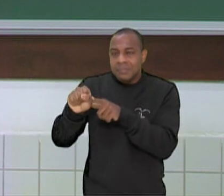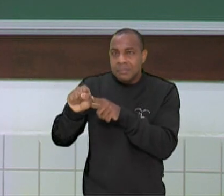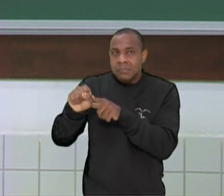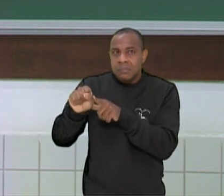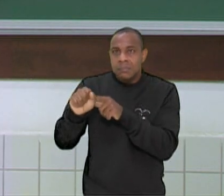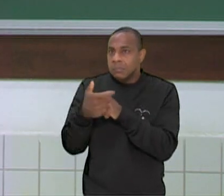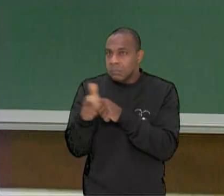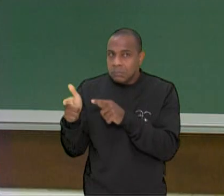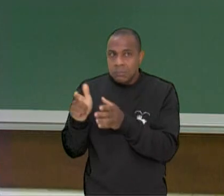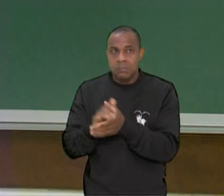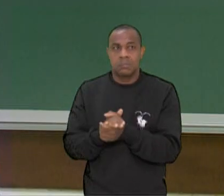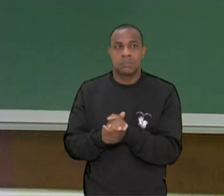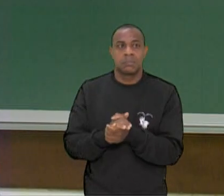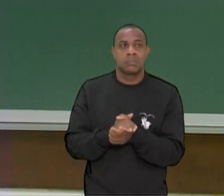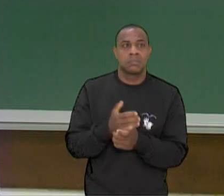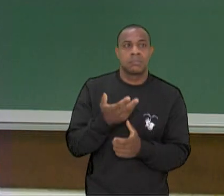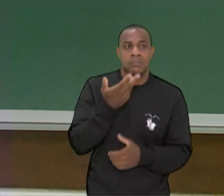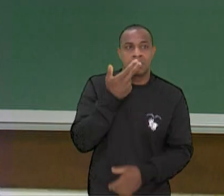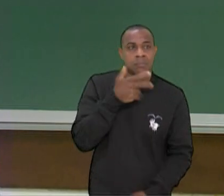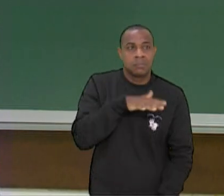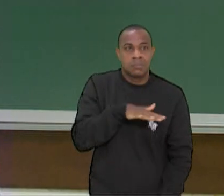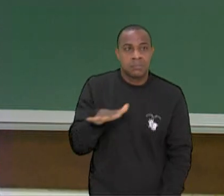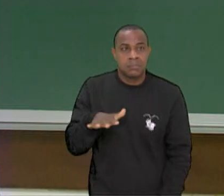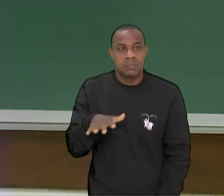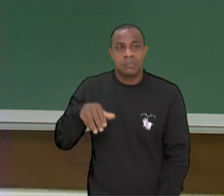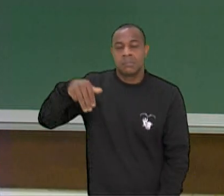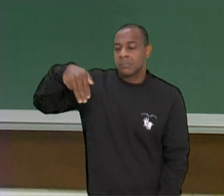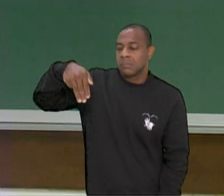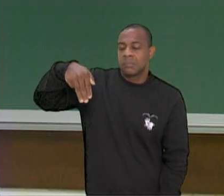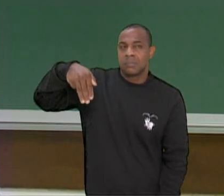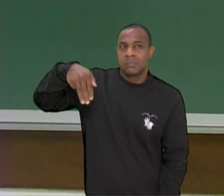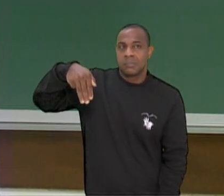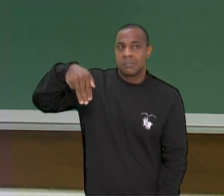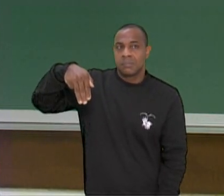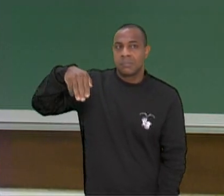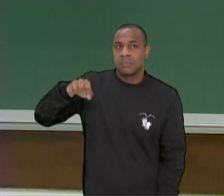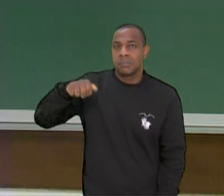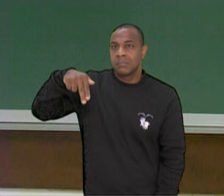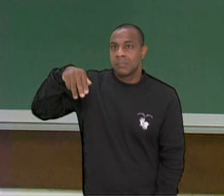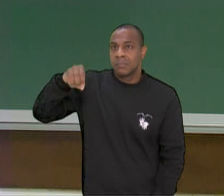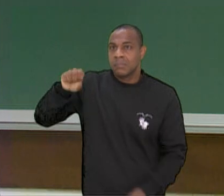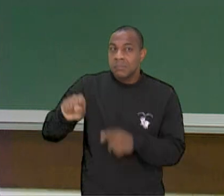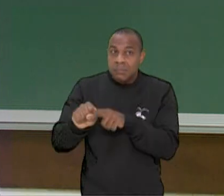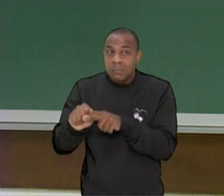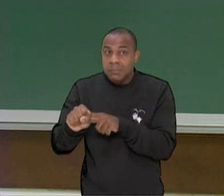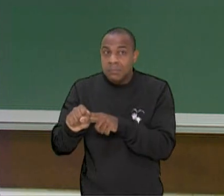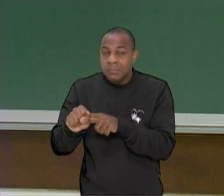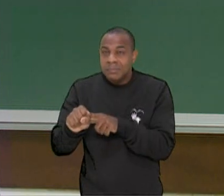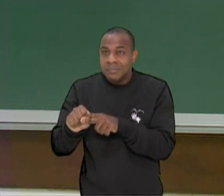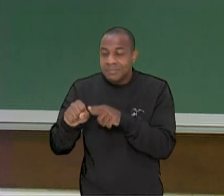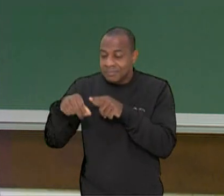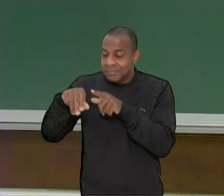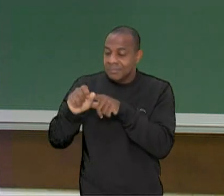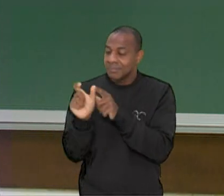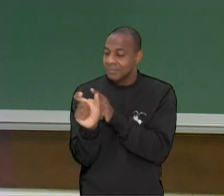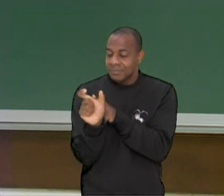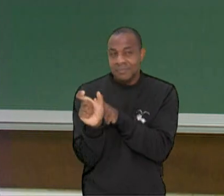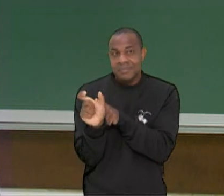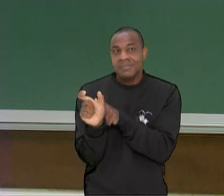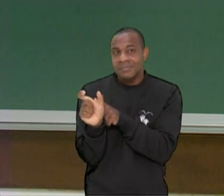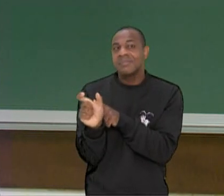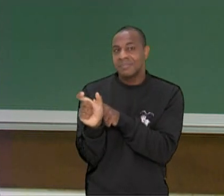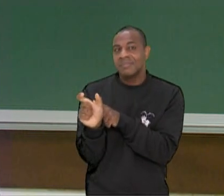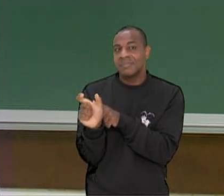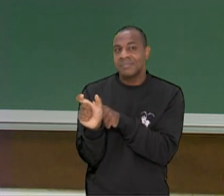Olha lá o exemplo. As crianças são menos vaidosas que os adultos. Perceba que a palavra menos